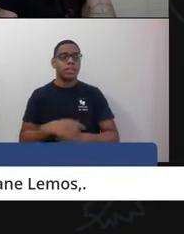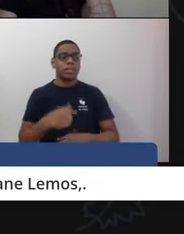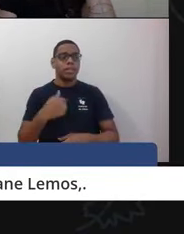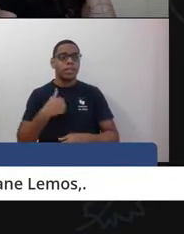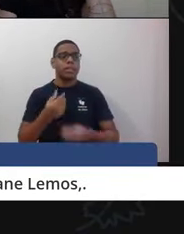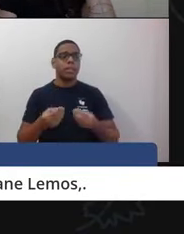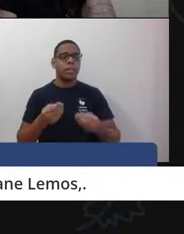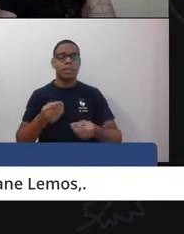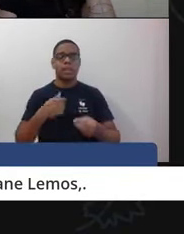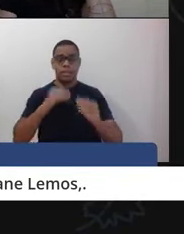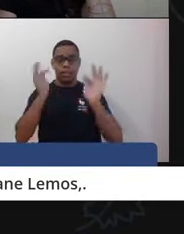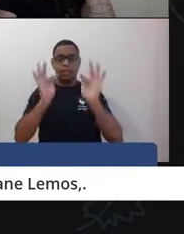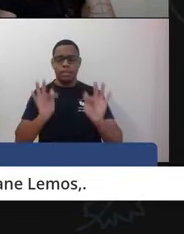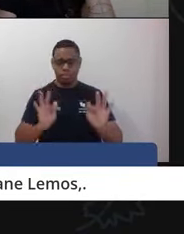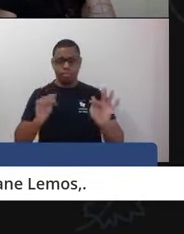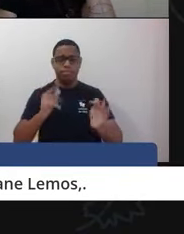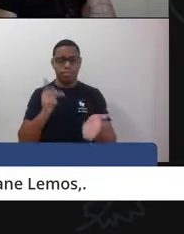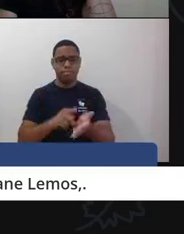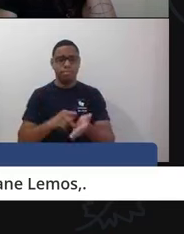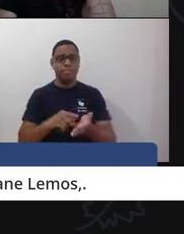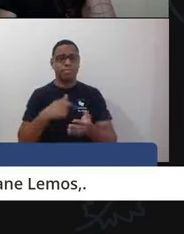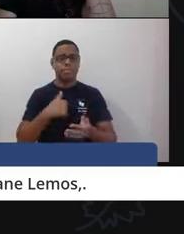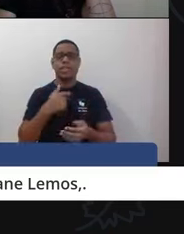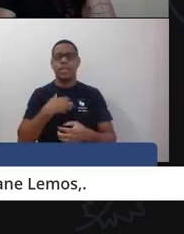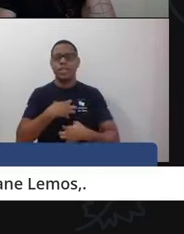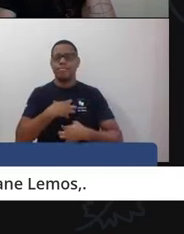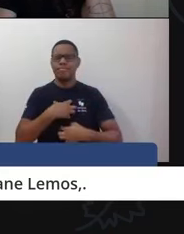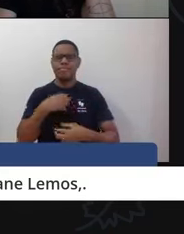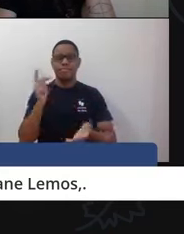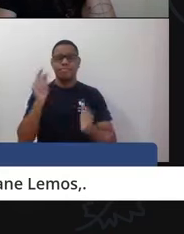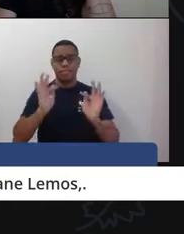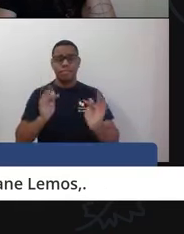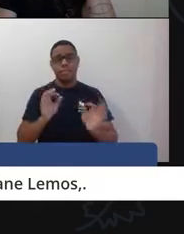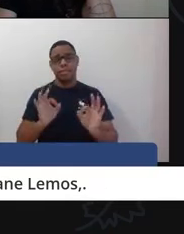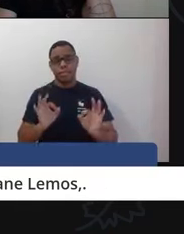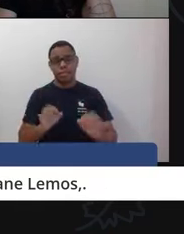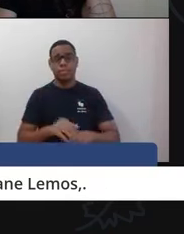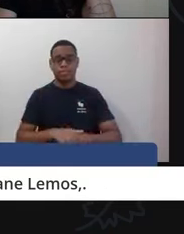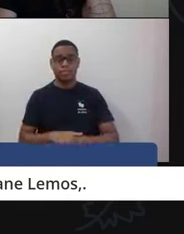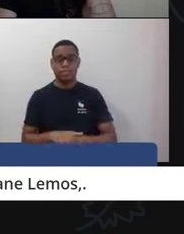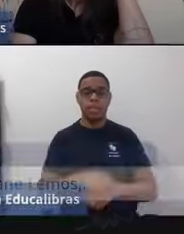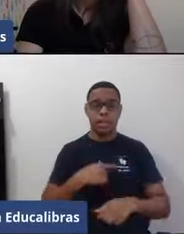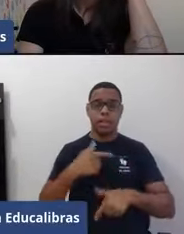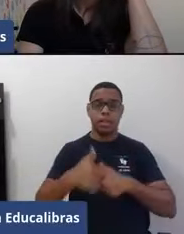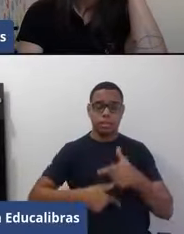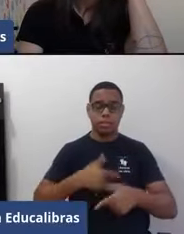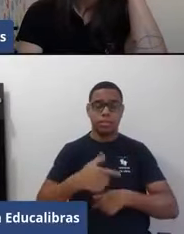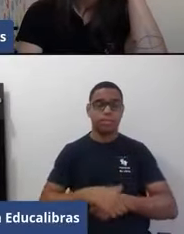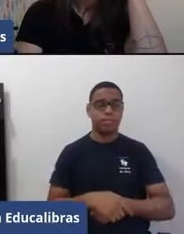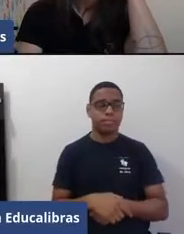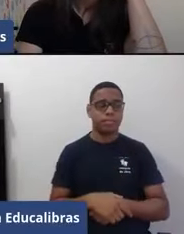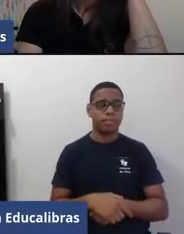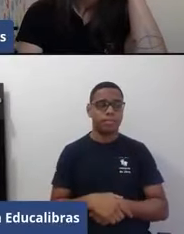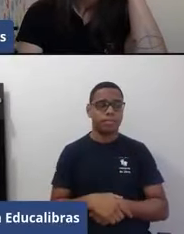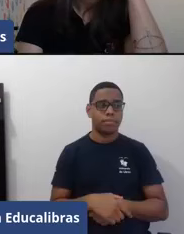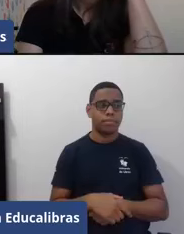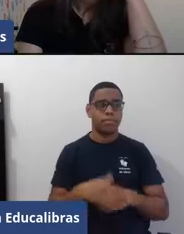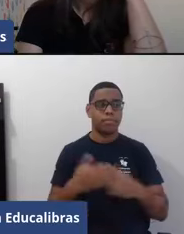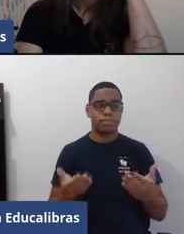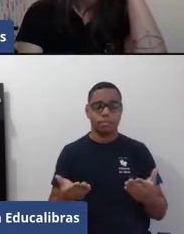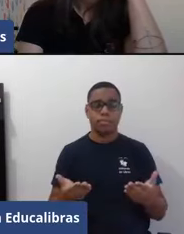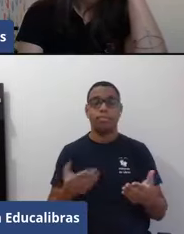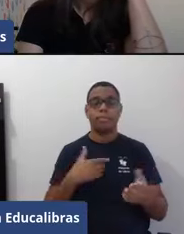fiquei feliz demais. Você não tem noção do quanto eu fiquei feliz com isso, que foi fruto de um trabalho da casa. Então, assim, gente,